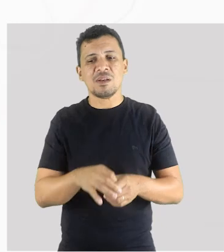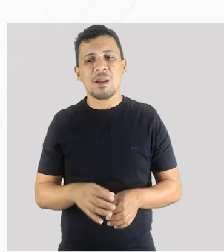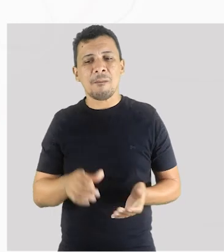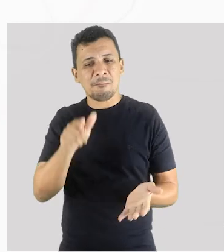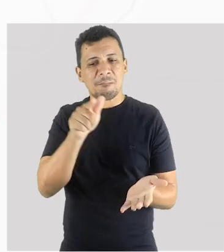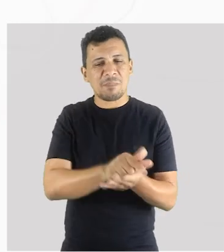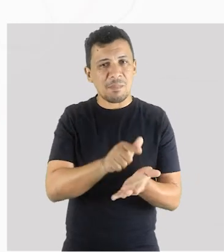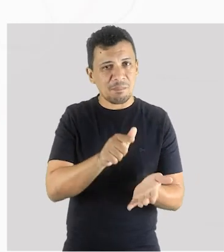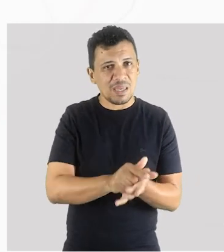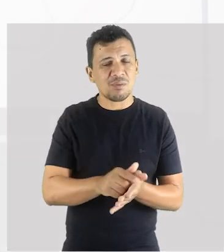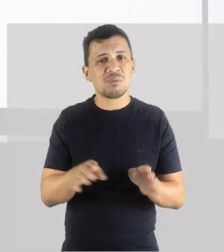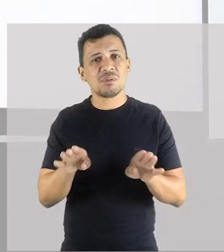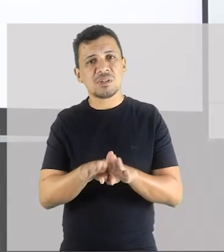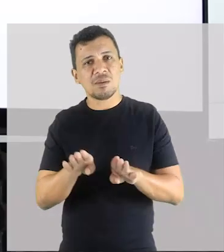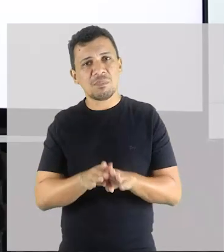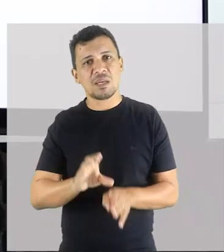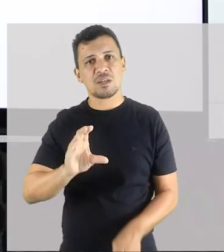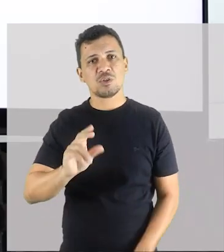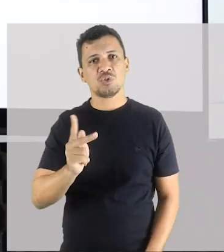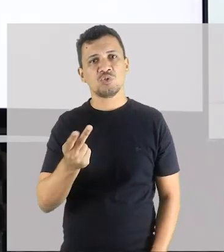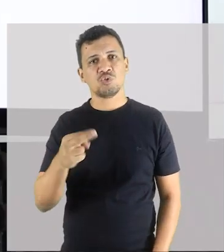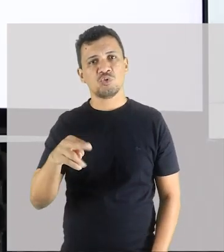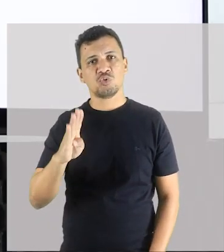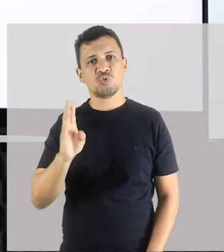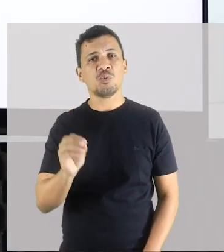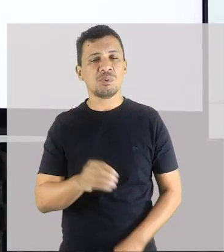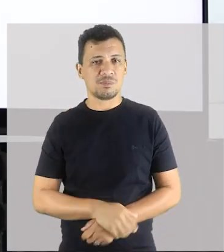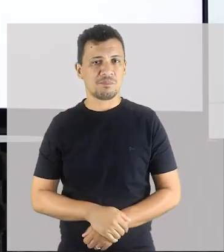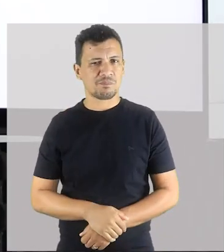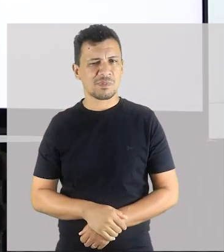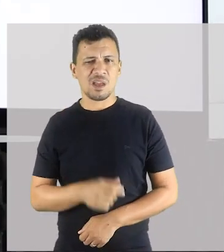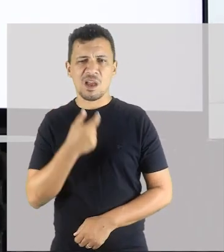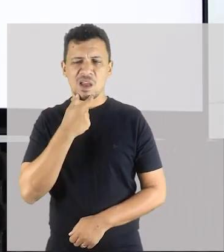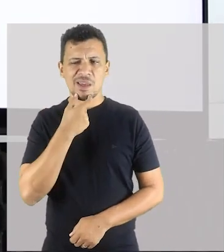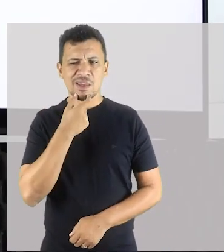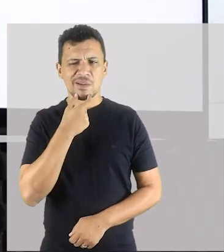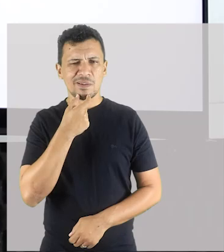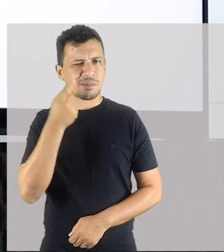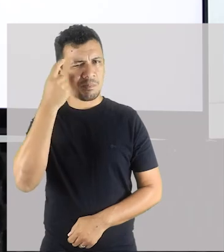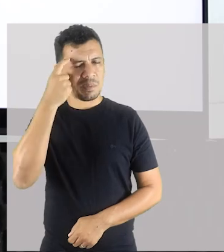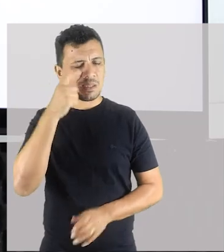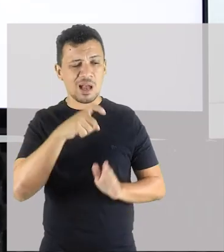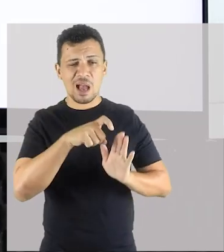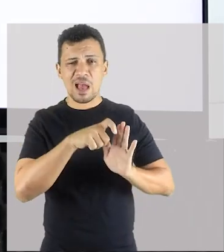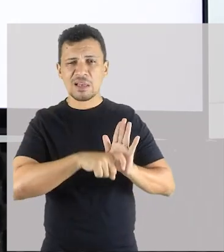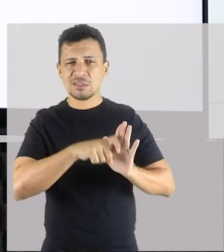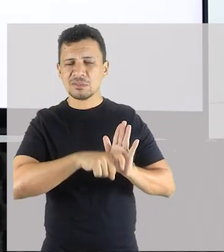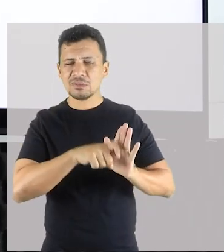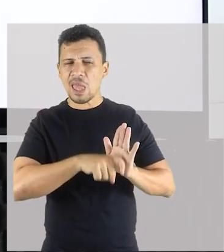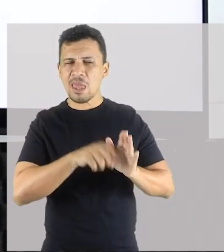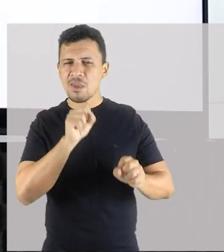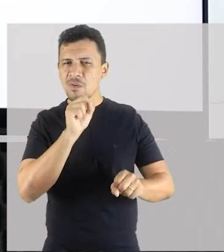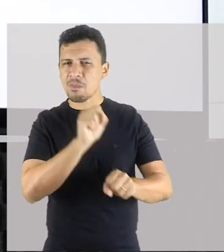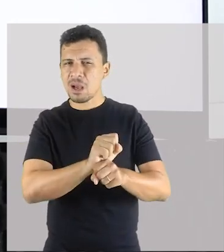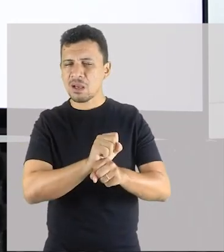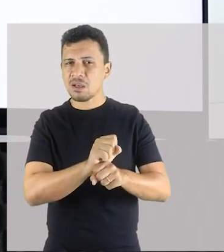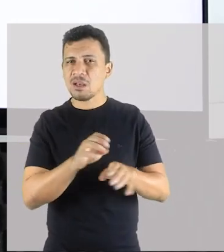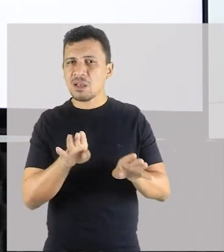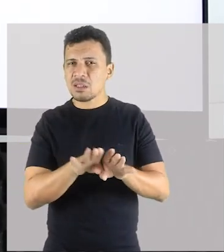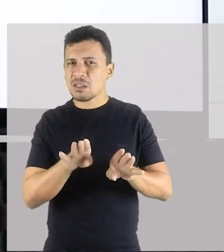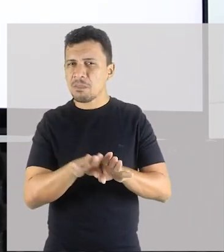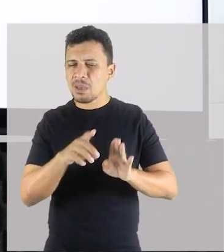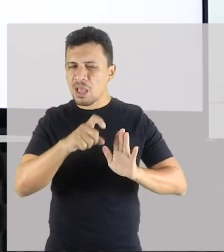leis, levando a coroa britânica a recuar na lei do selo e a reduzir a